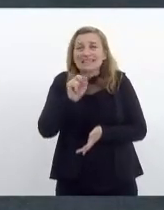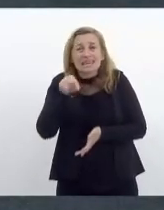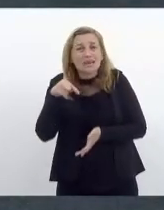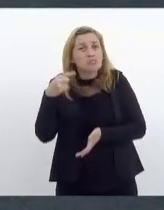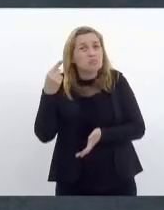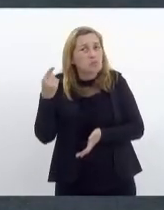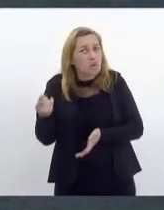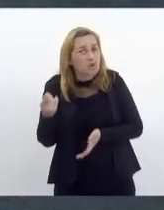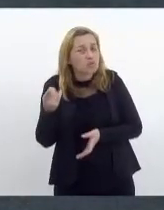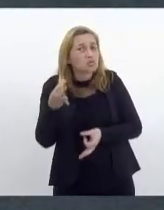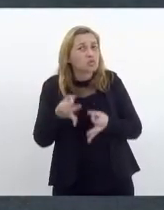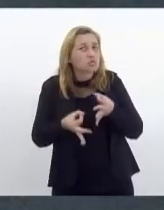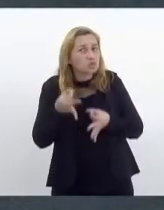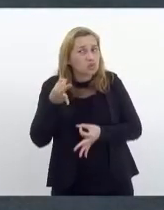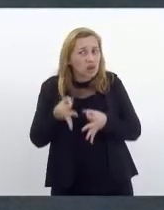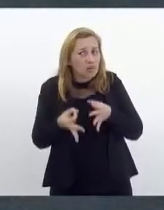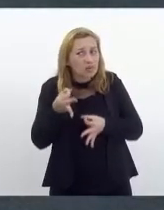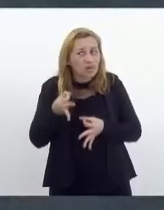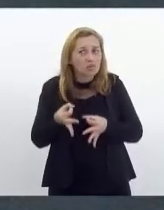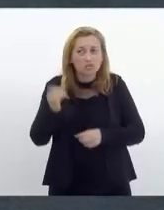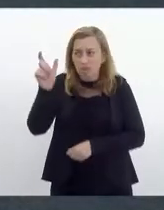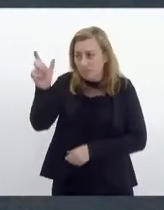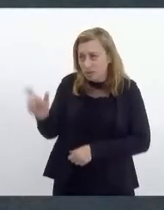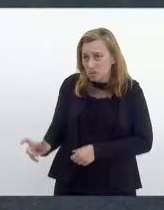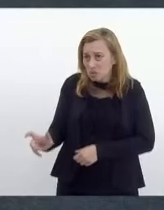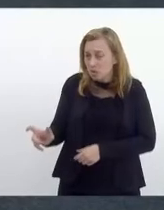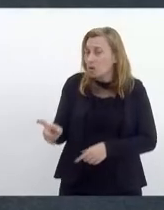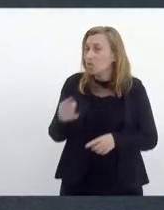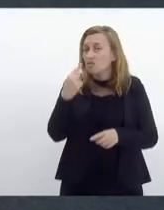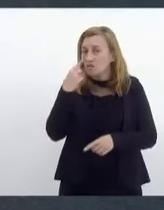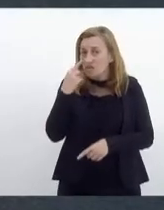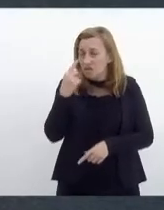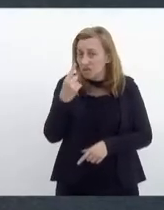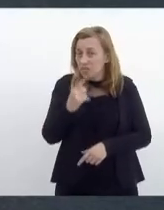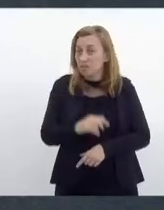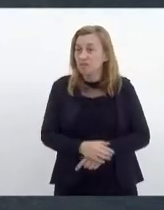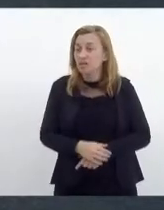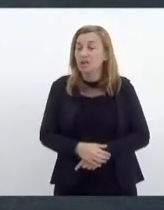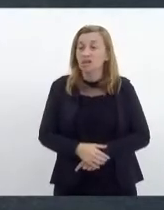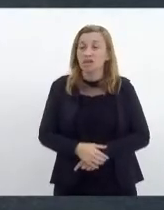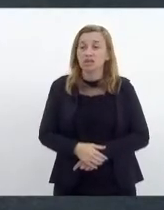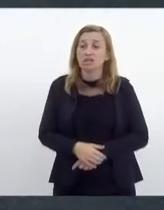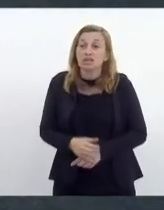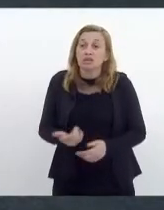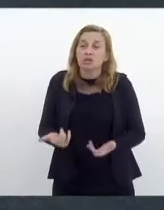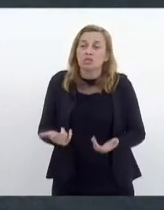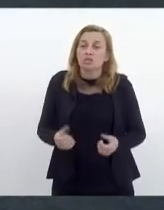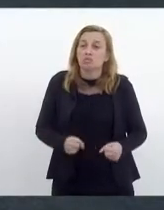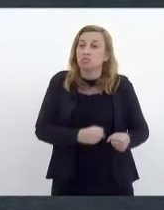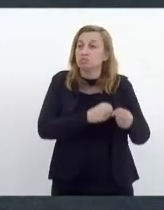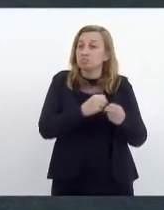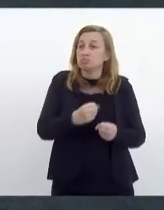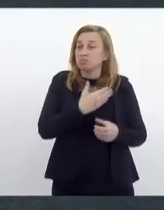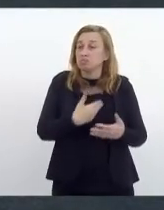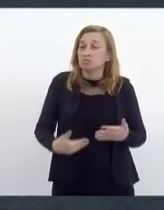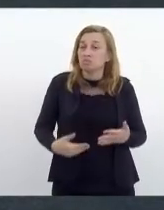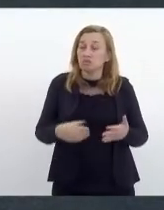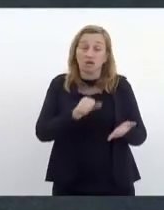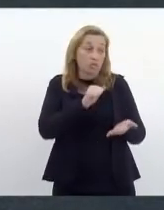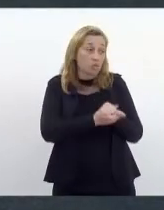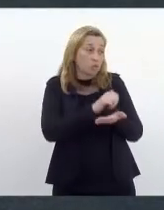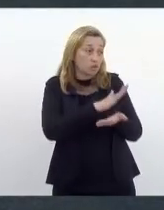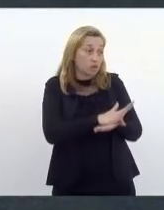depois do julgamento da improbidade. Porque, veja só, se não o poder público multa, o